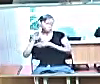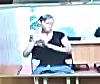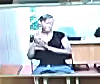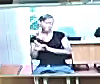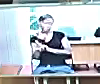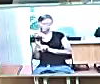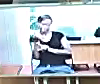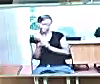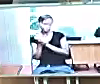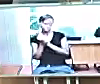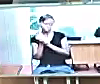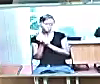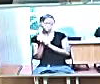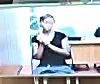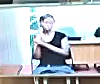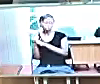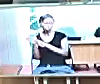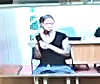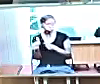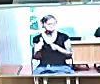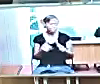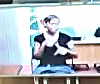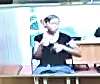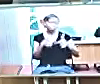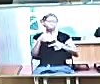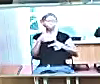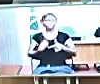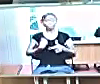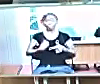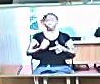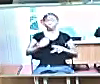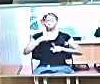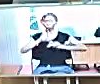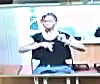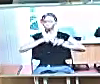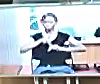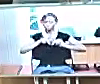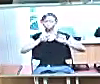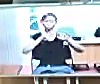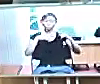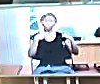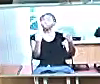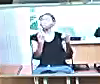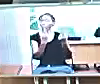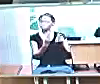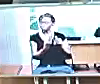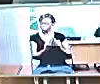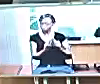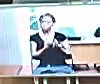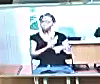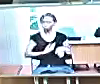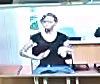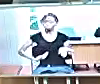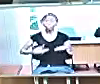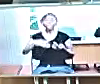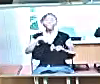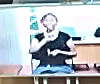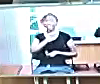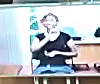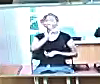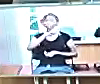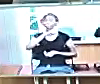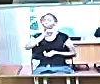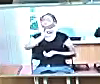nesse processo de participação popular de de audiências públicas ea seplag é quem faz essa